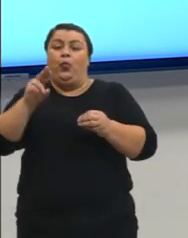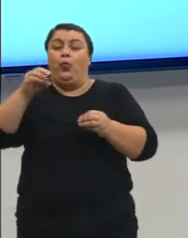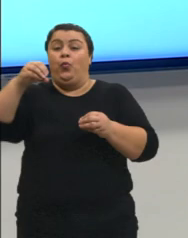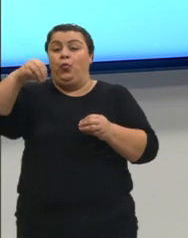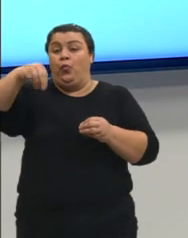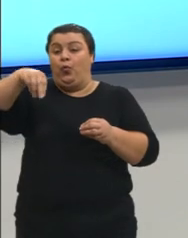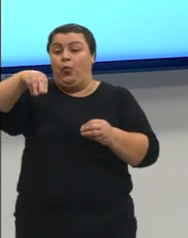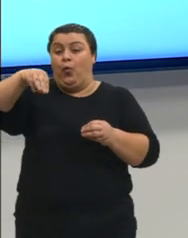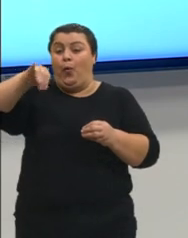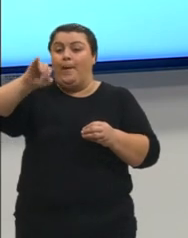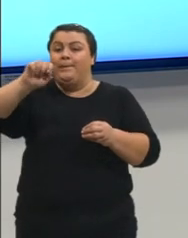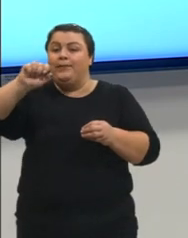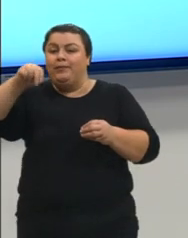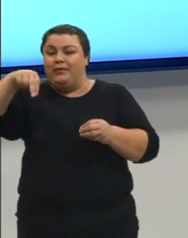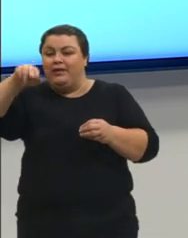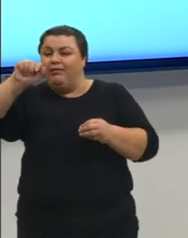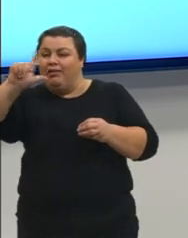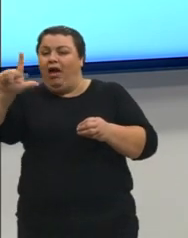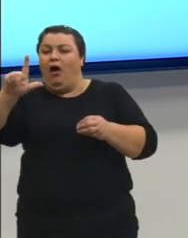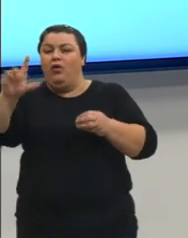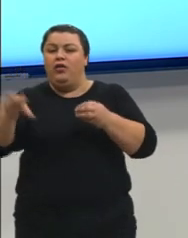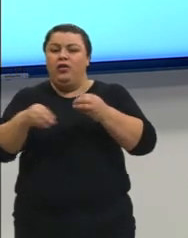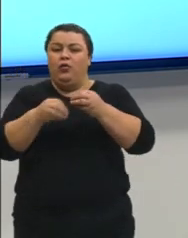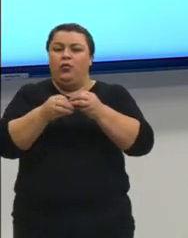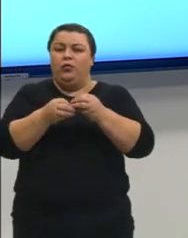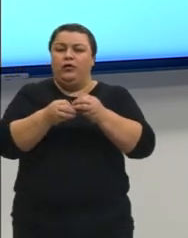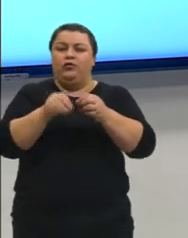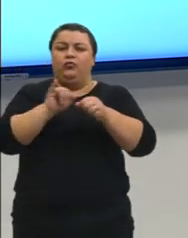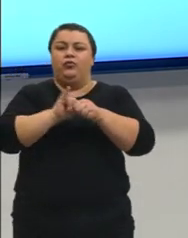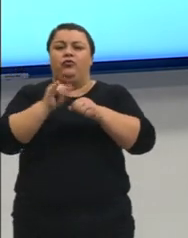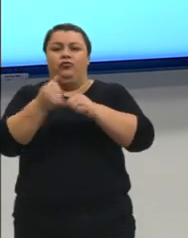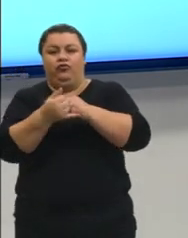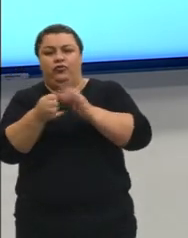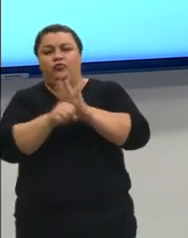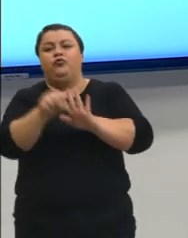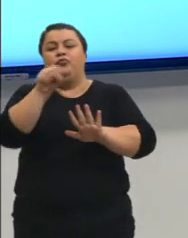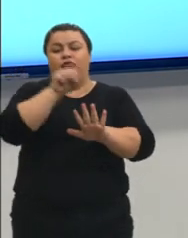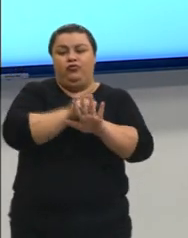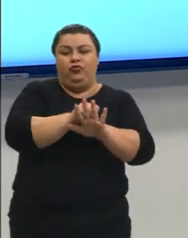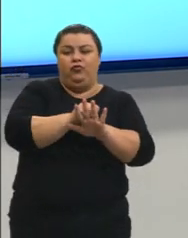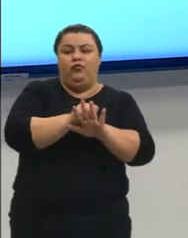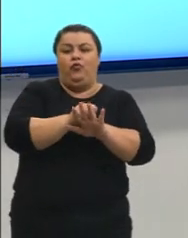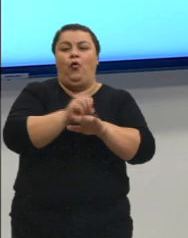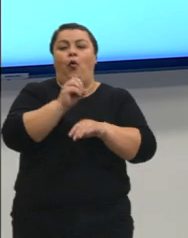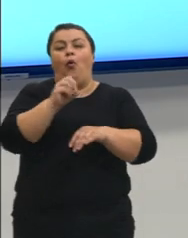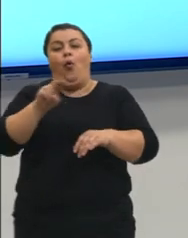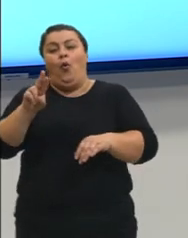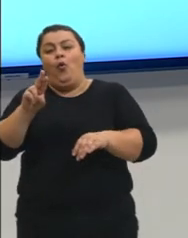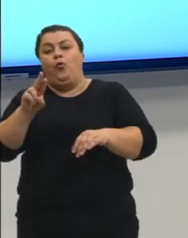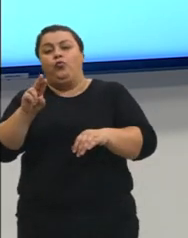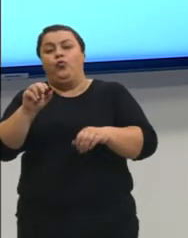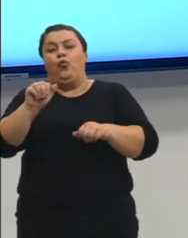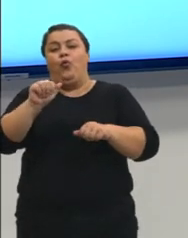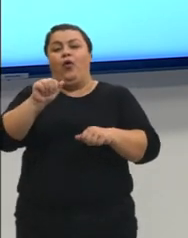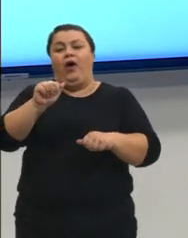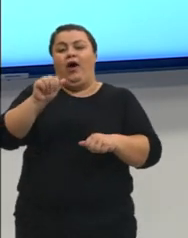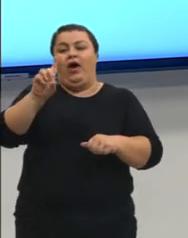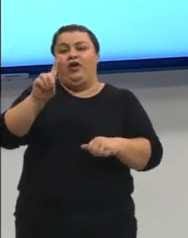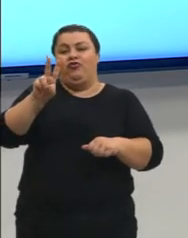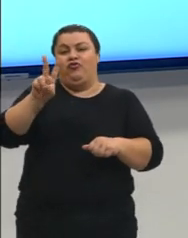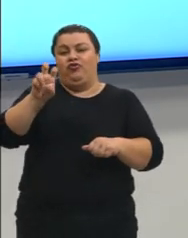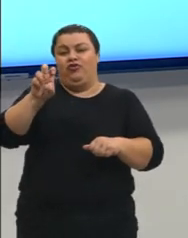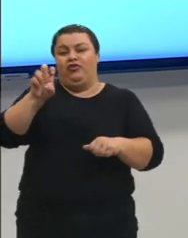que completa um substantivo ou um adjetivo ou um advérbio porque que ele é integrante porque não é que todo nome